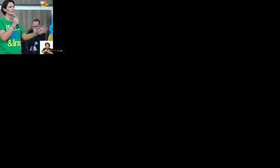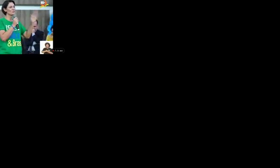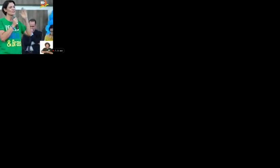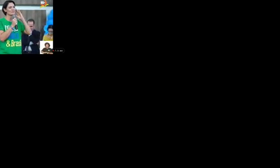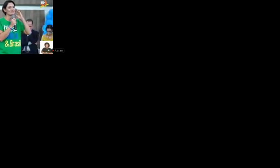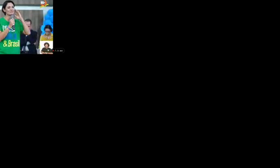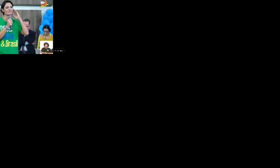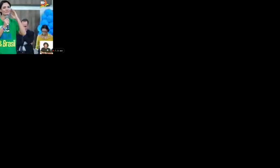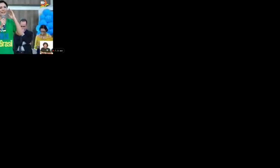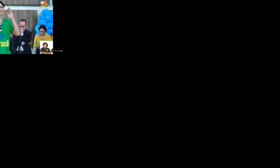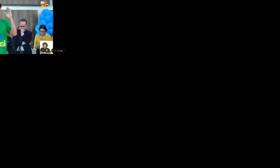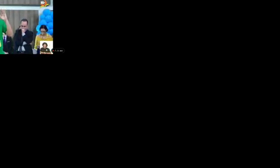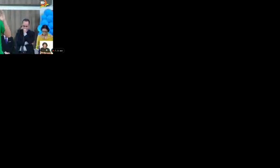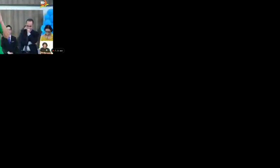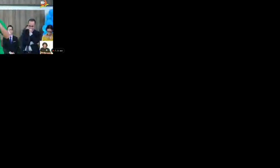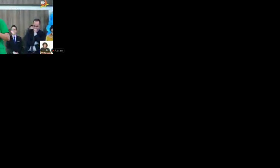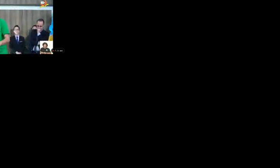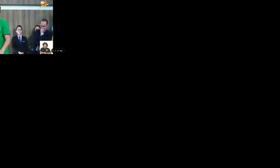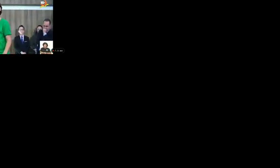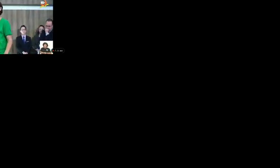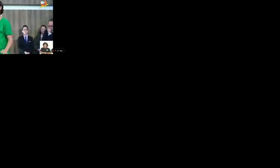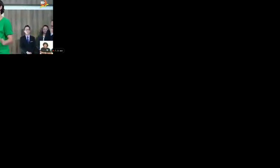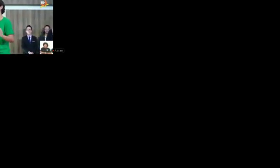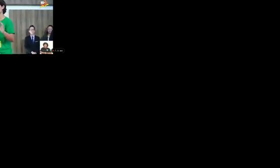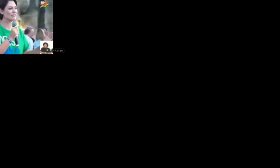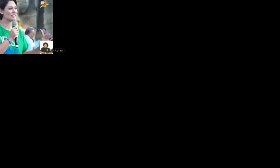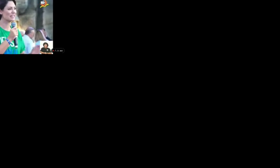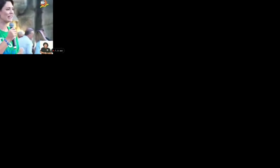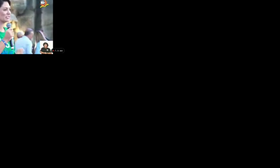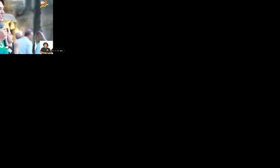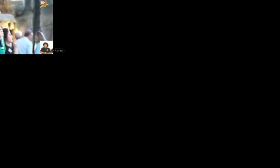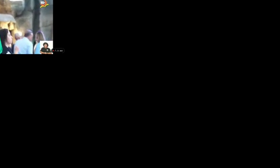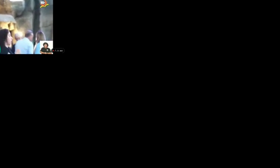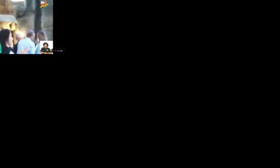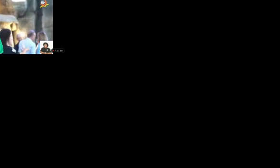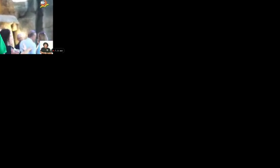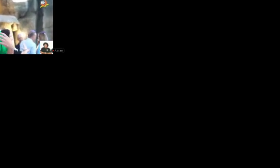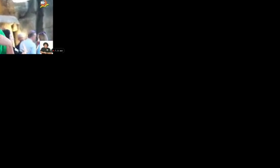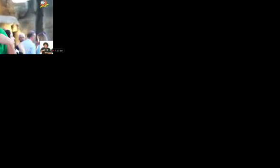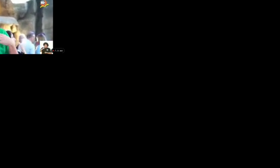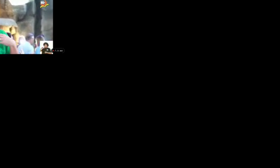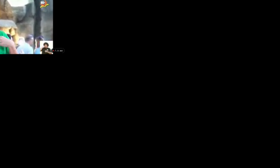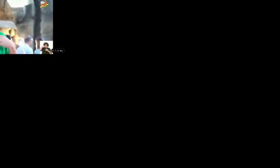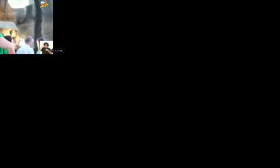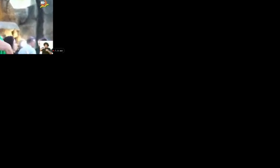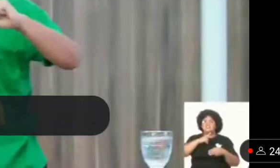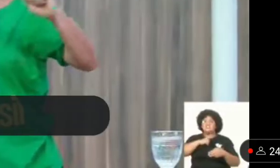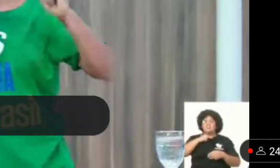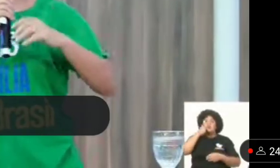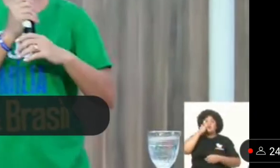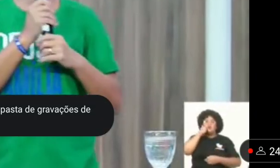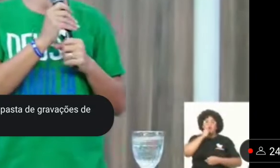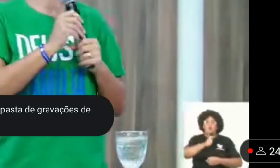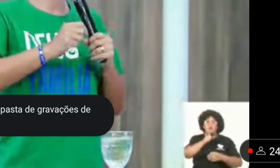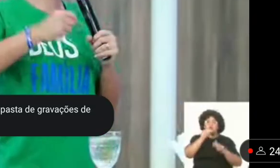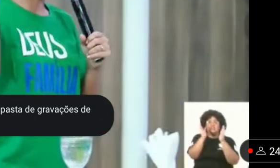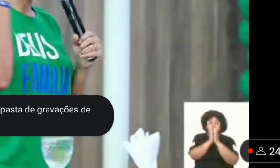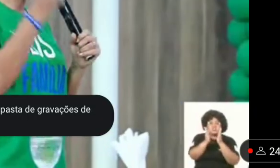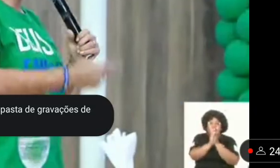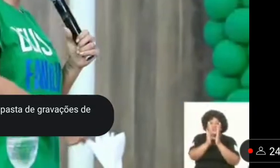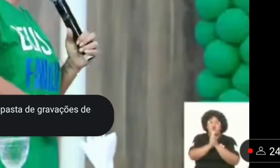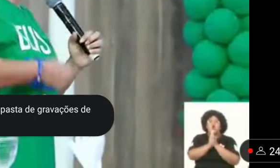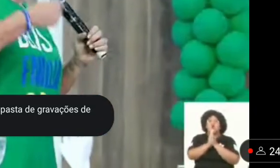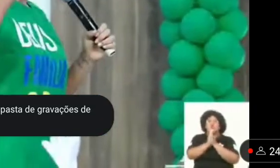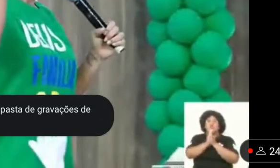Não vamos dar espaço para palavras negativas, para aquilo que vem tentar, intercede, que